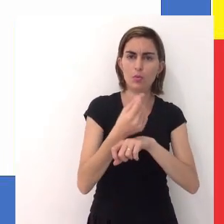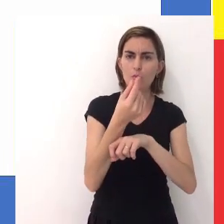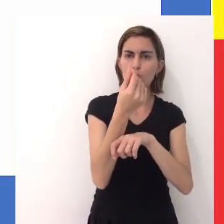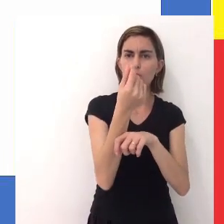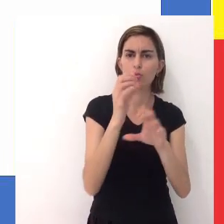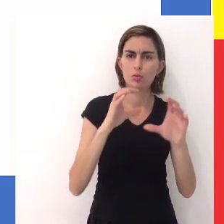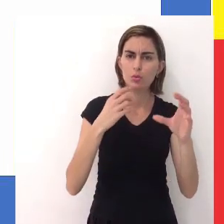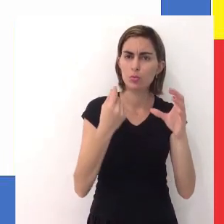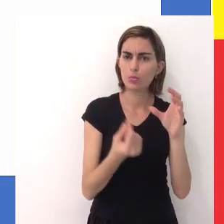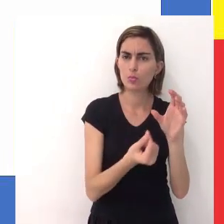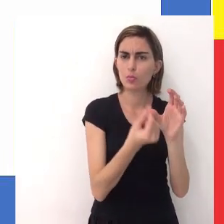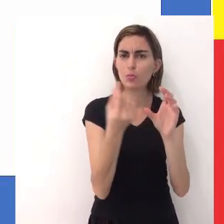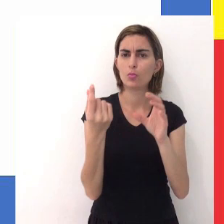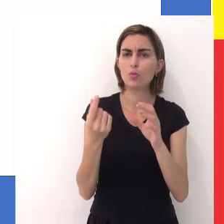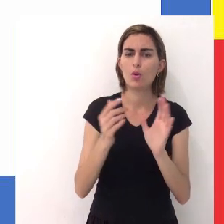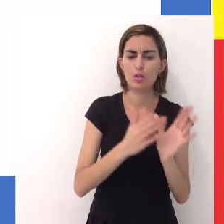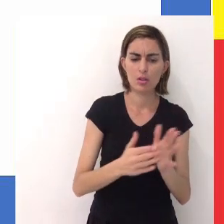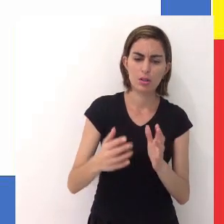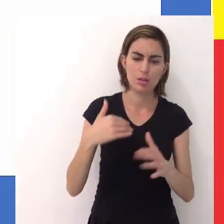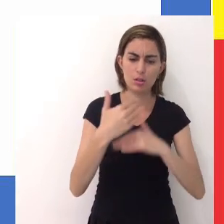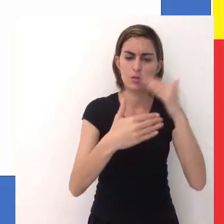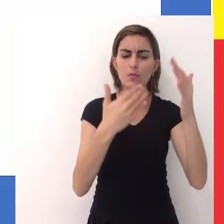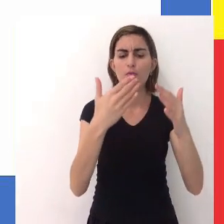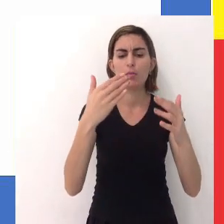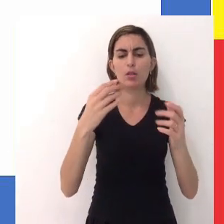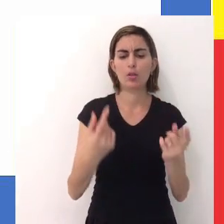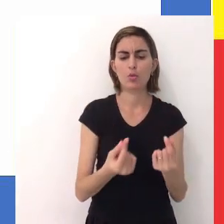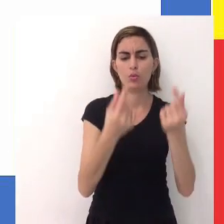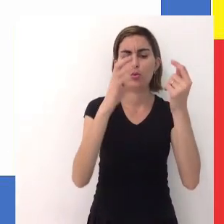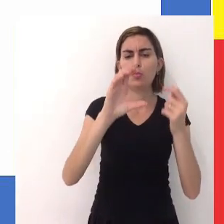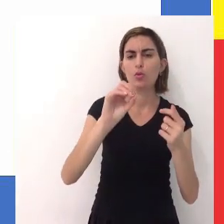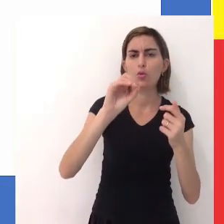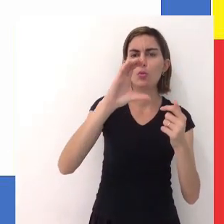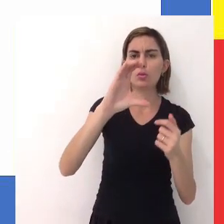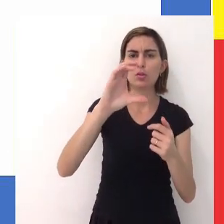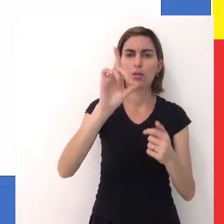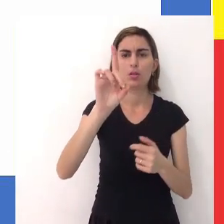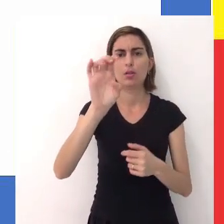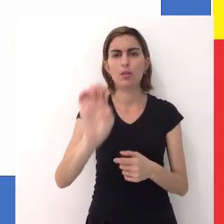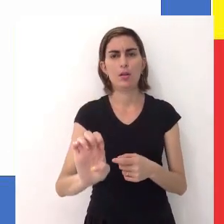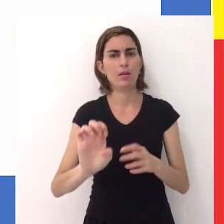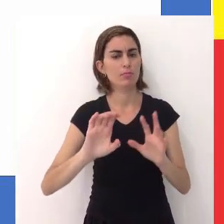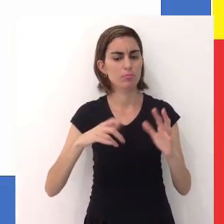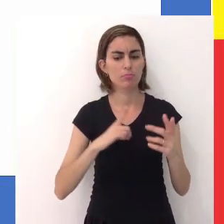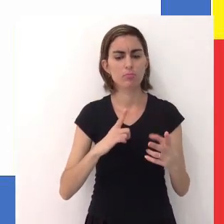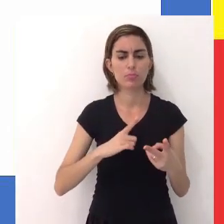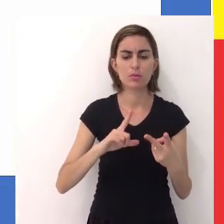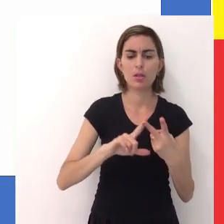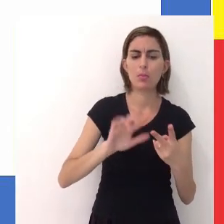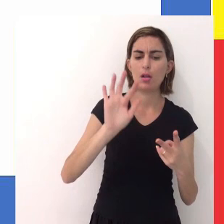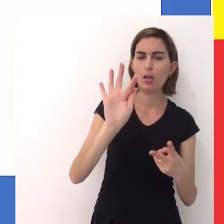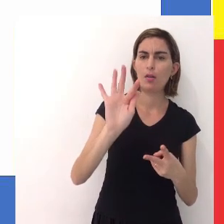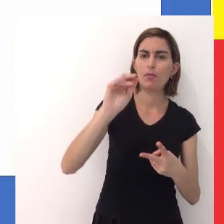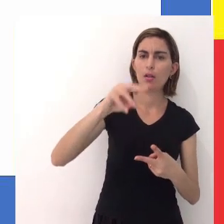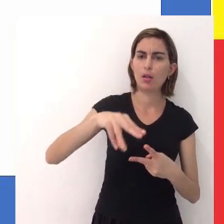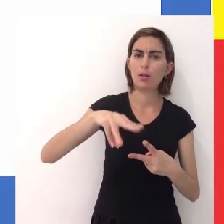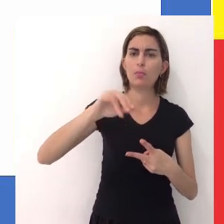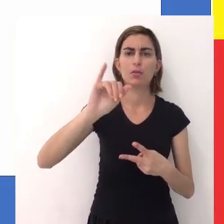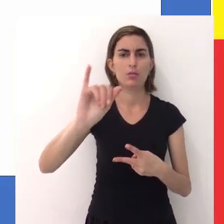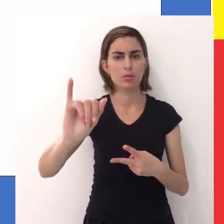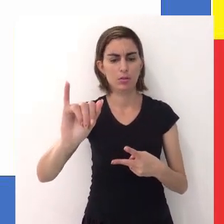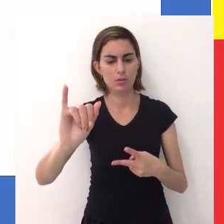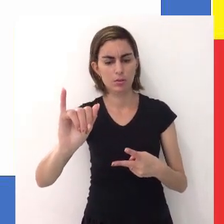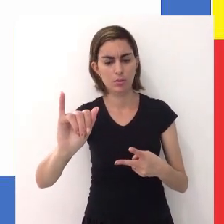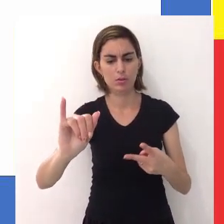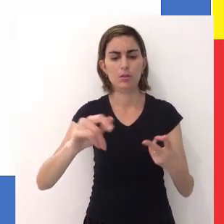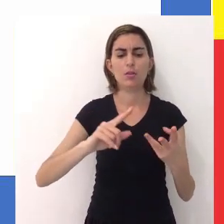a Organização para o Desenvolvimento Econômico, OCDE, tá? Que existe aí até hoje. A gente vai ver também o Fundo Econômico Internacional,